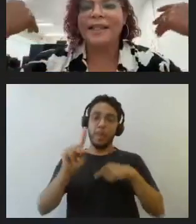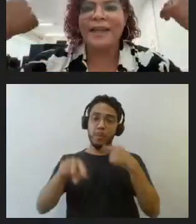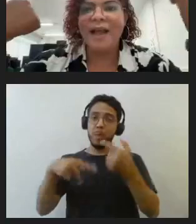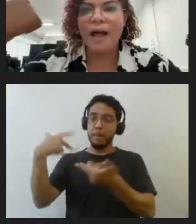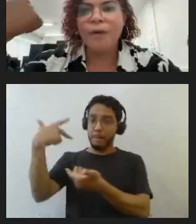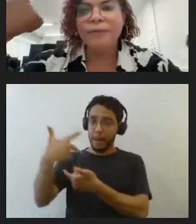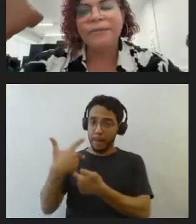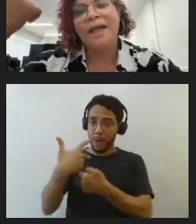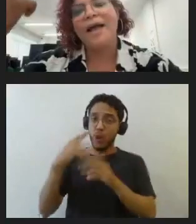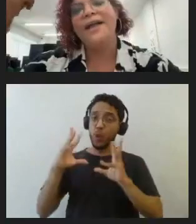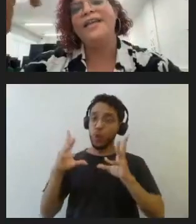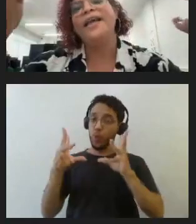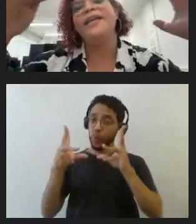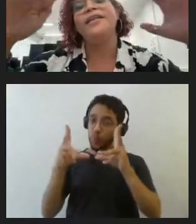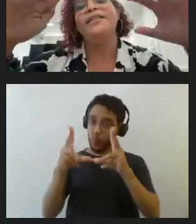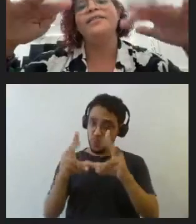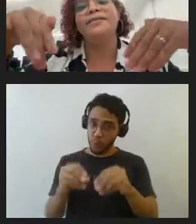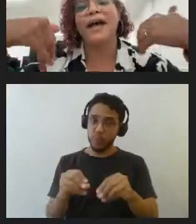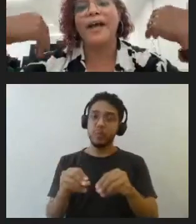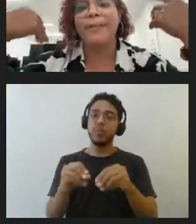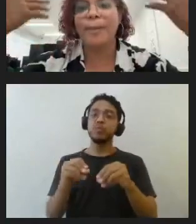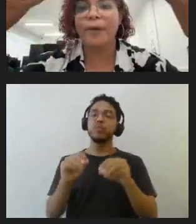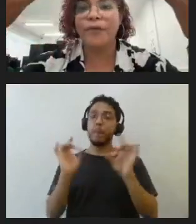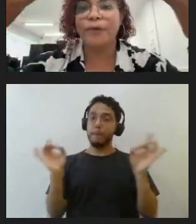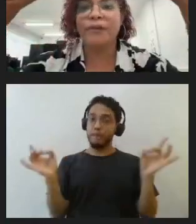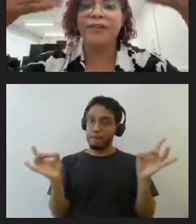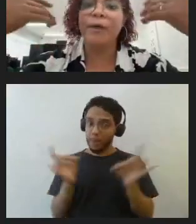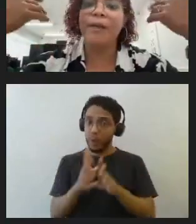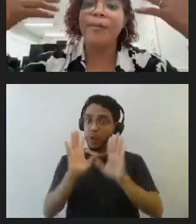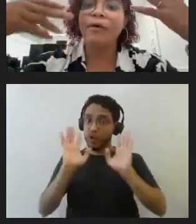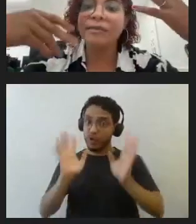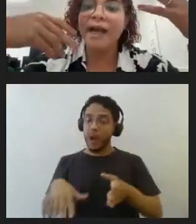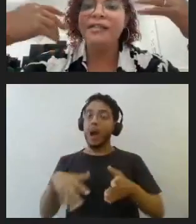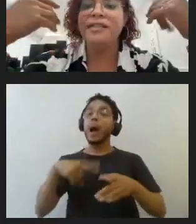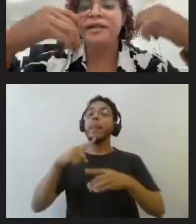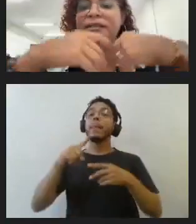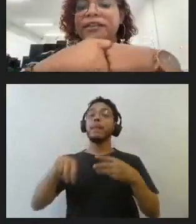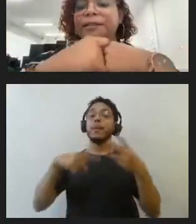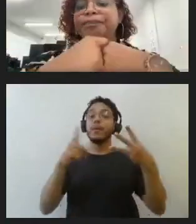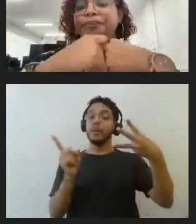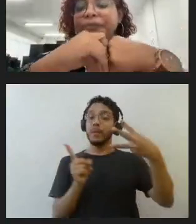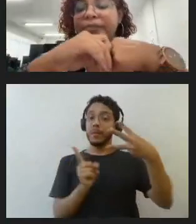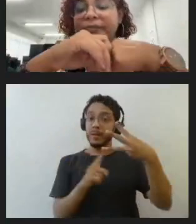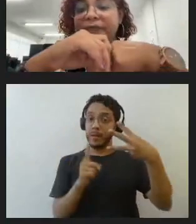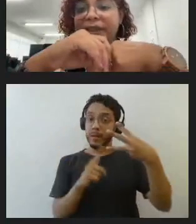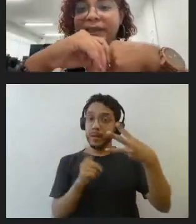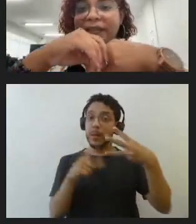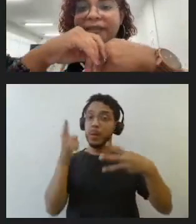esse material, aí é que a gente vai para a pós-produção, para a montagem desse